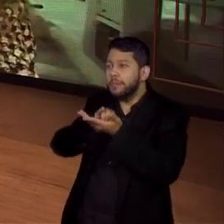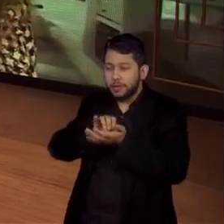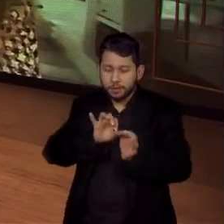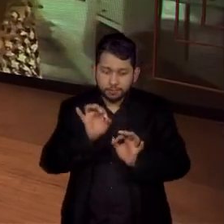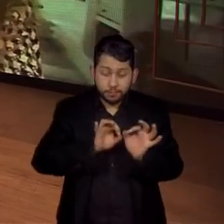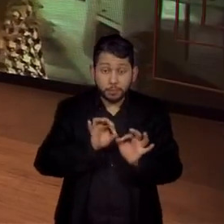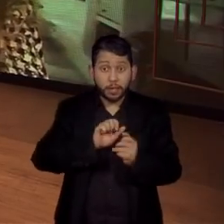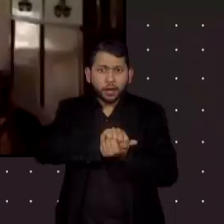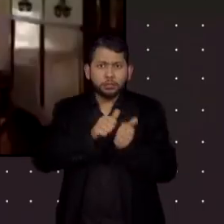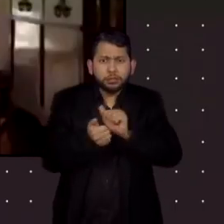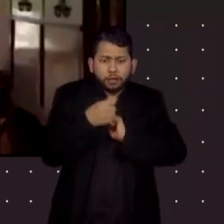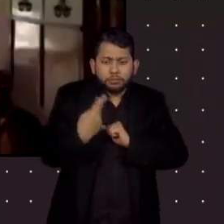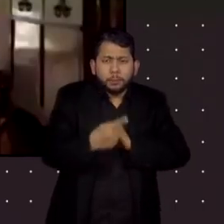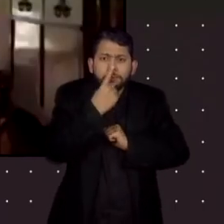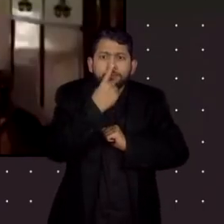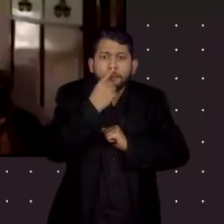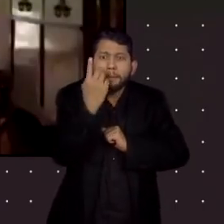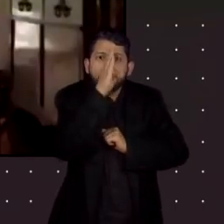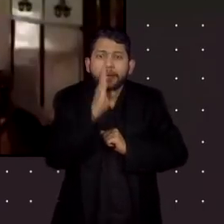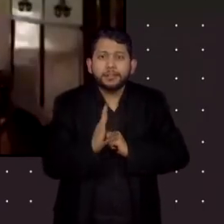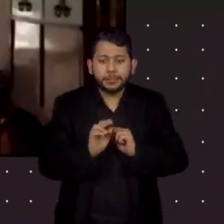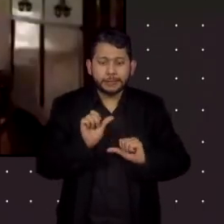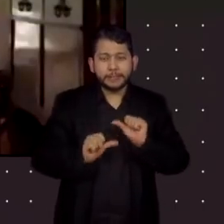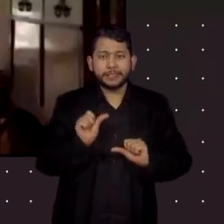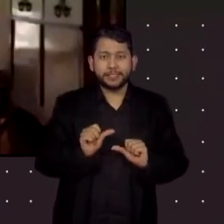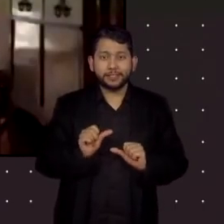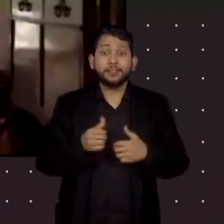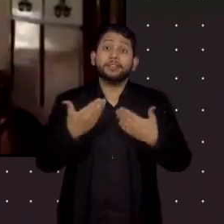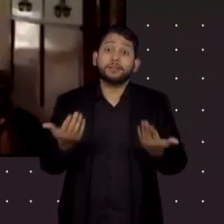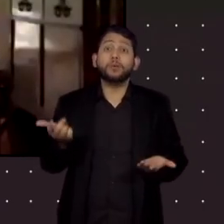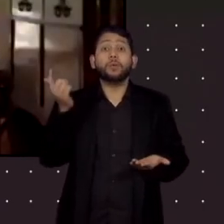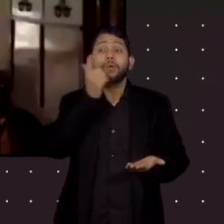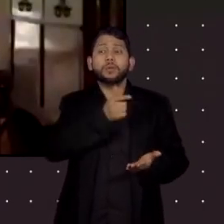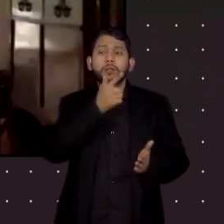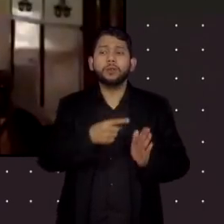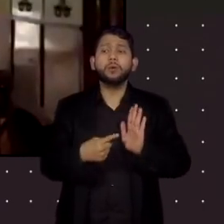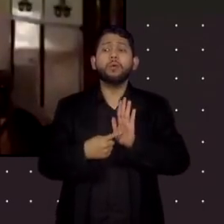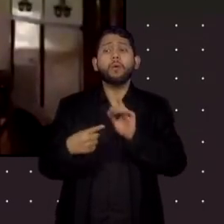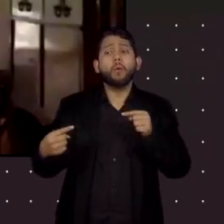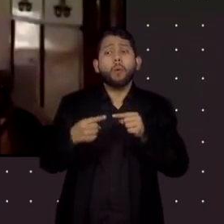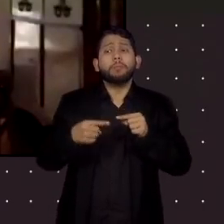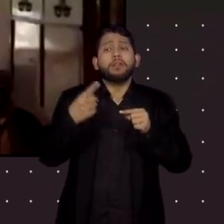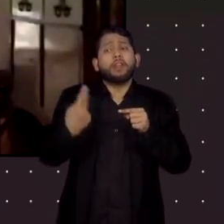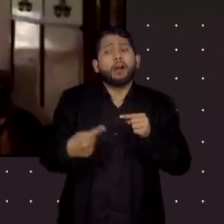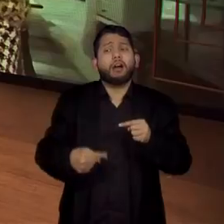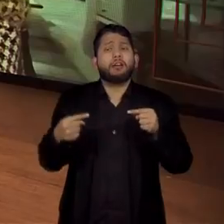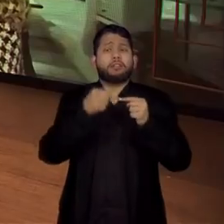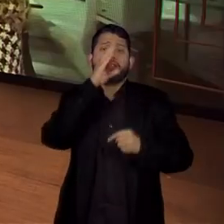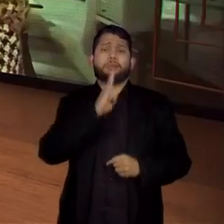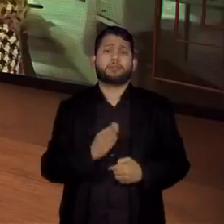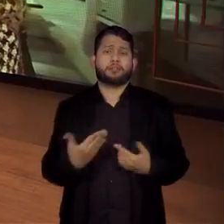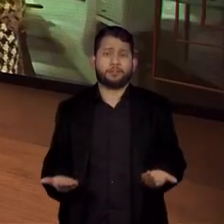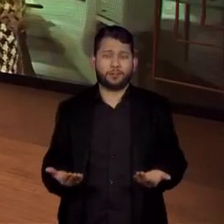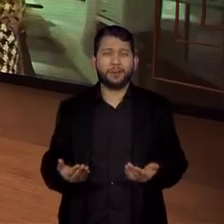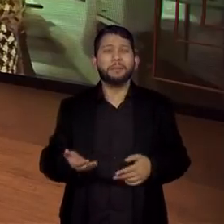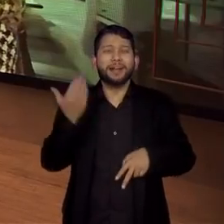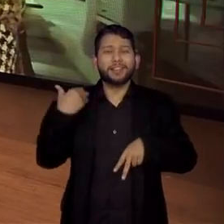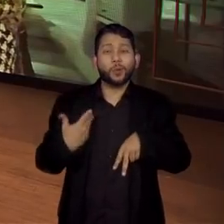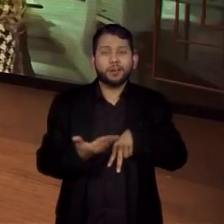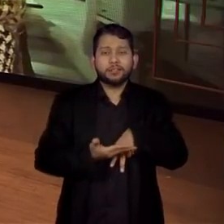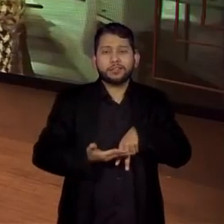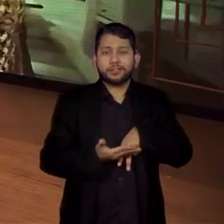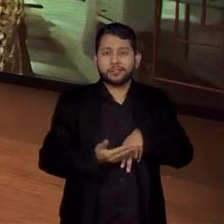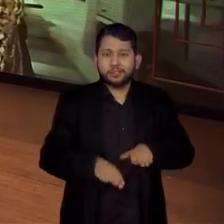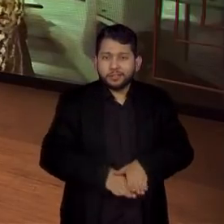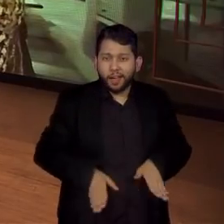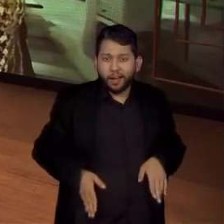marroquim. Então, aconteceu da Mary Queen lançar a saia curta, né, lá